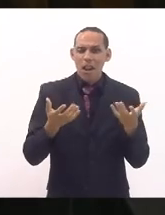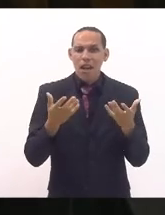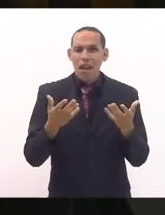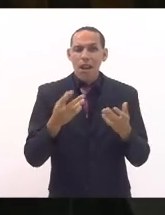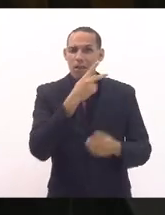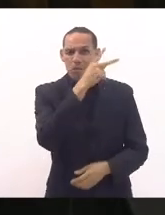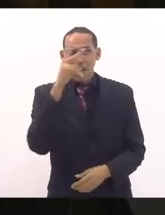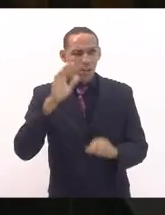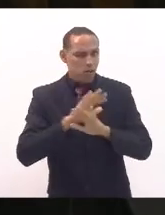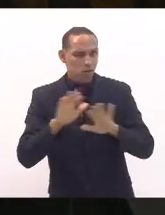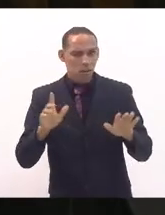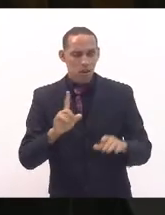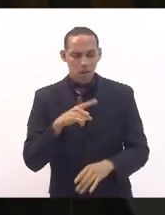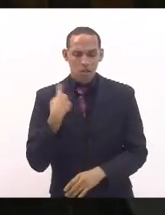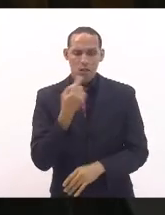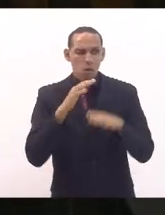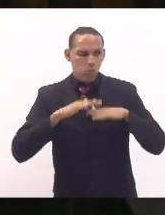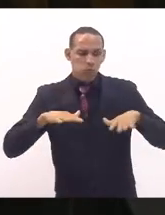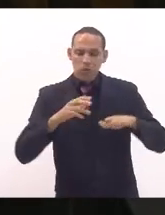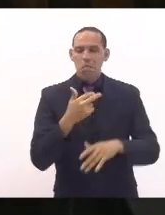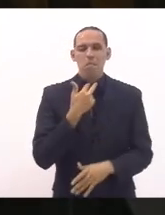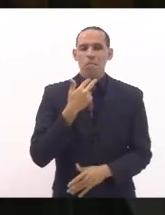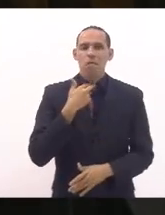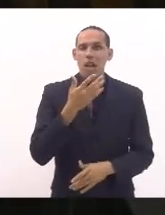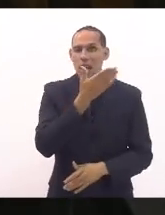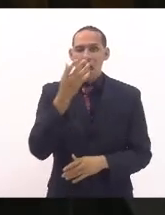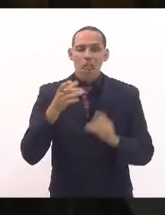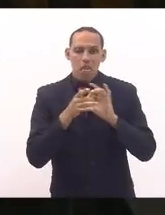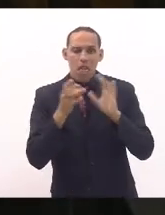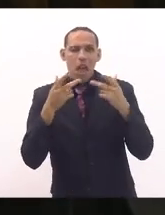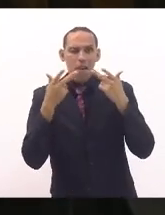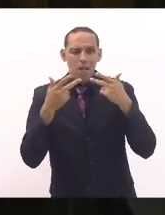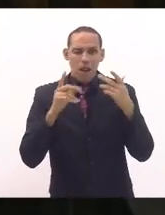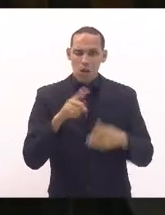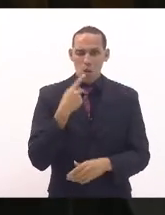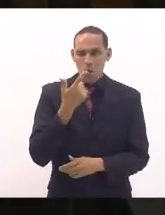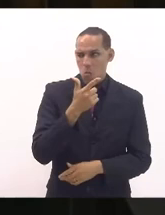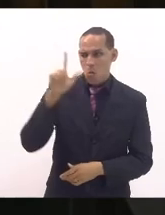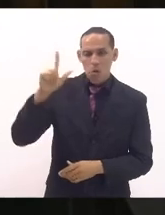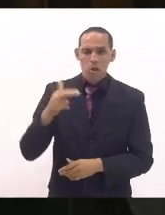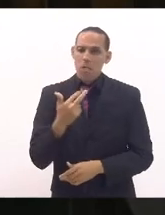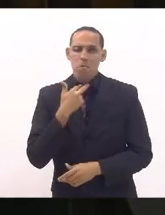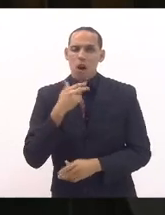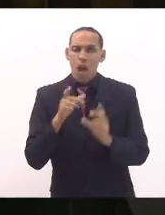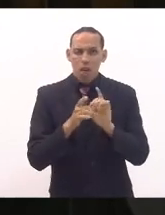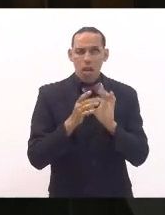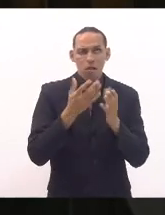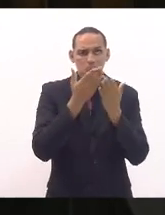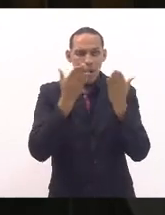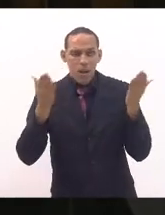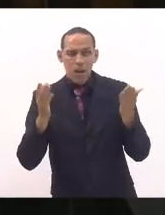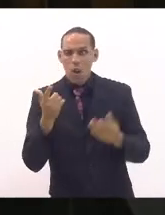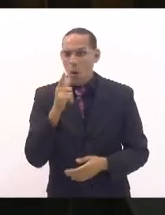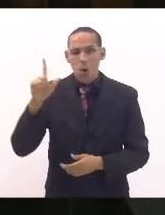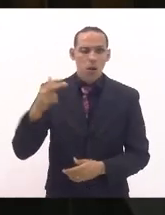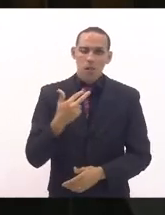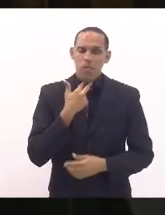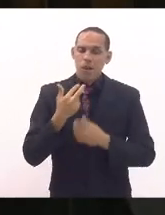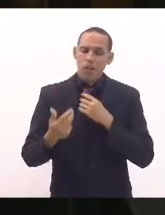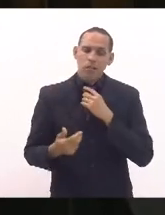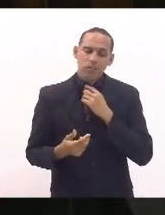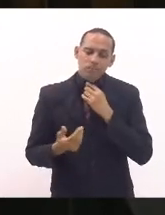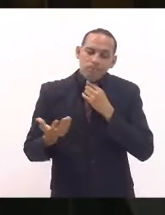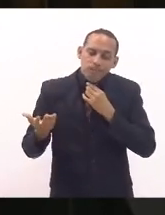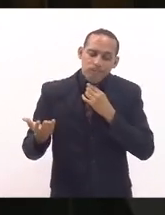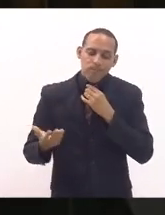outros. Querem a liberdade de expressão para eles, mas não para os demais. Querem democracia para eles, mas não para os outros.